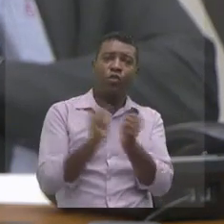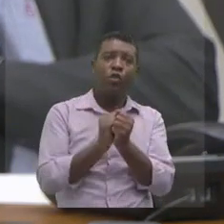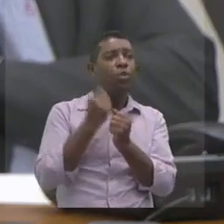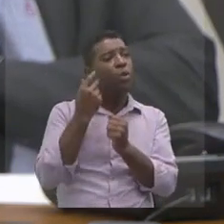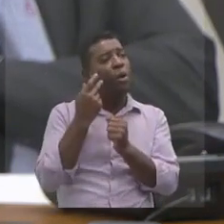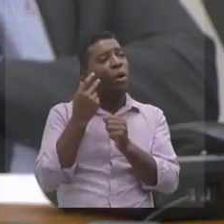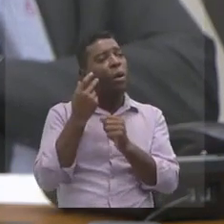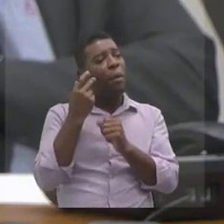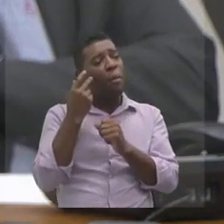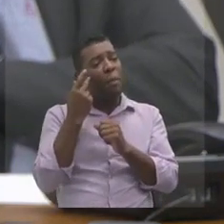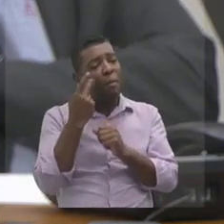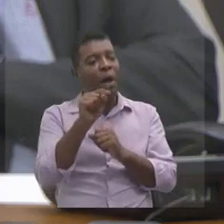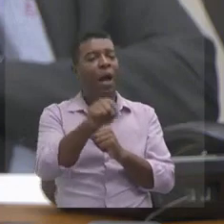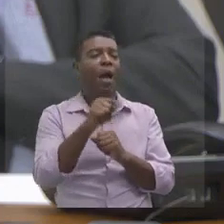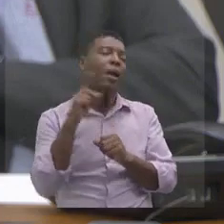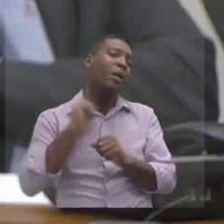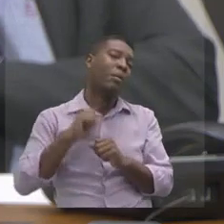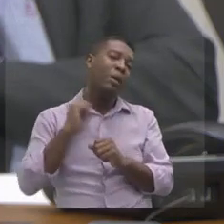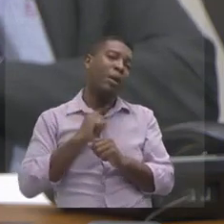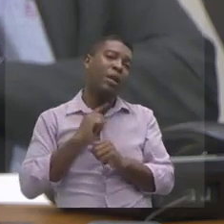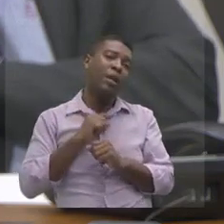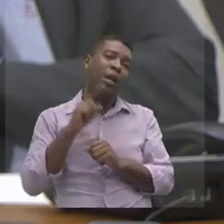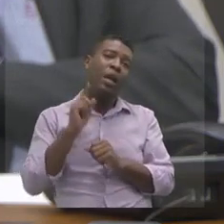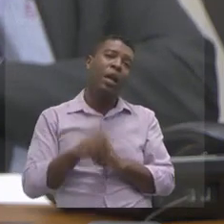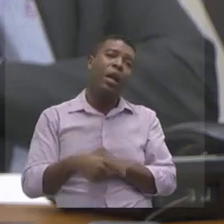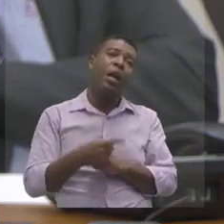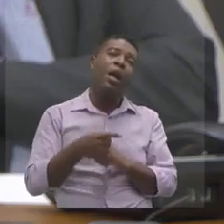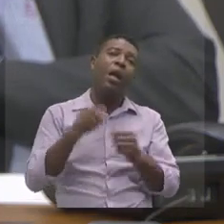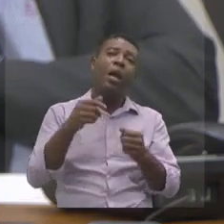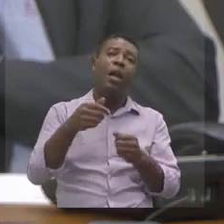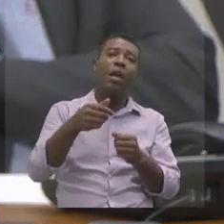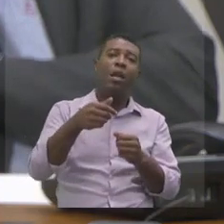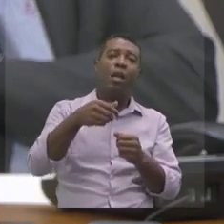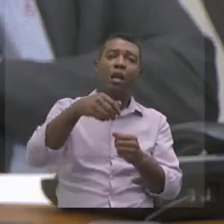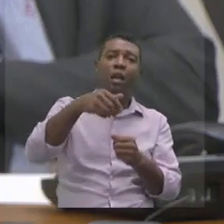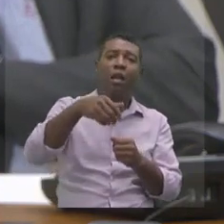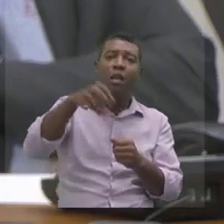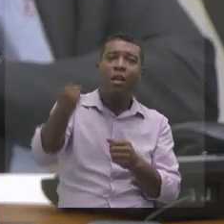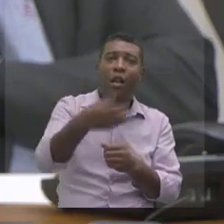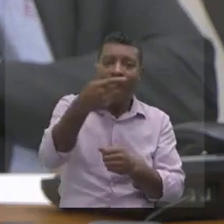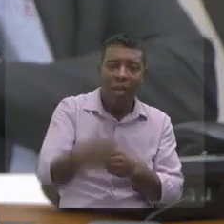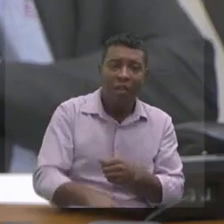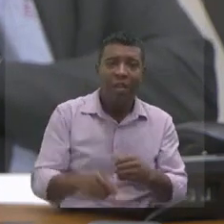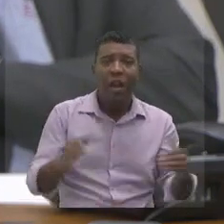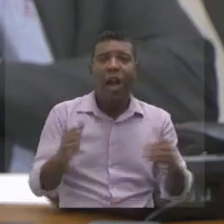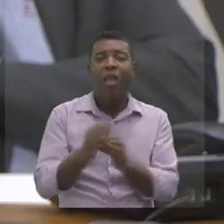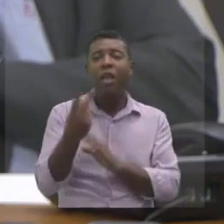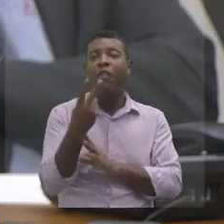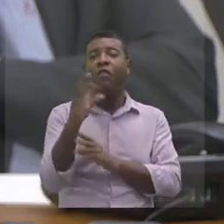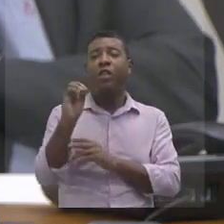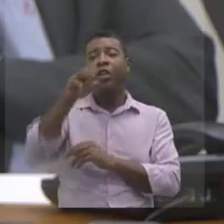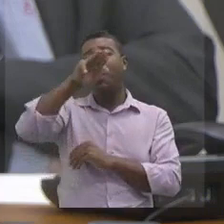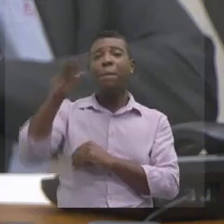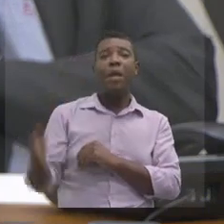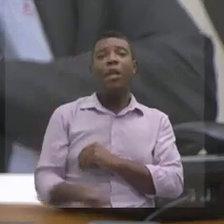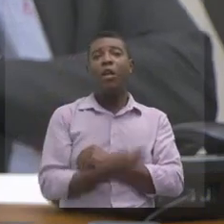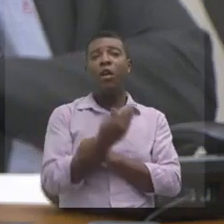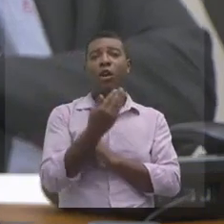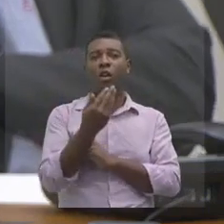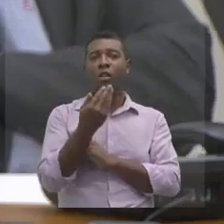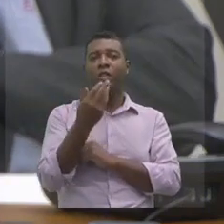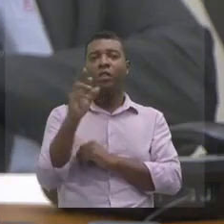a renovação da outorga da FCA está cotada para chegarem até 20 bilhões em investimentos 20 bilhões de reais